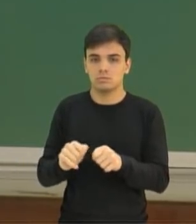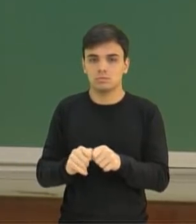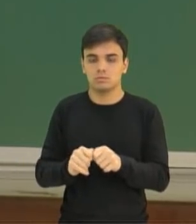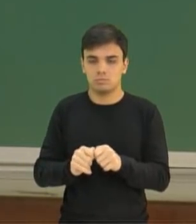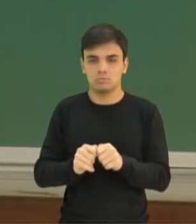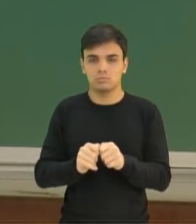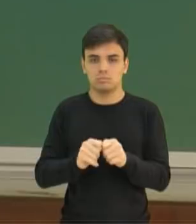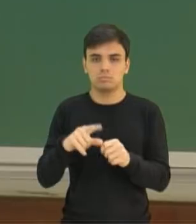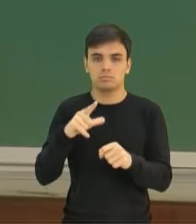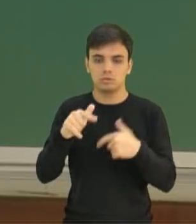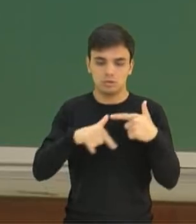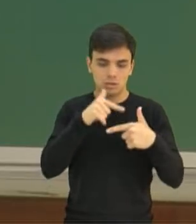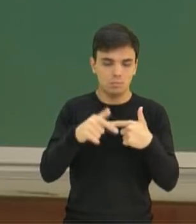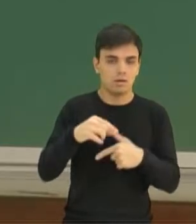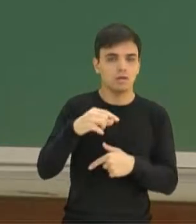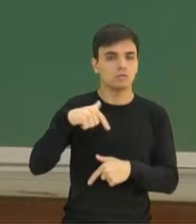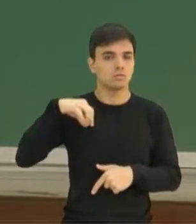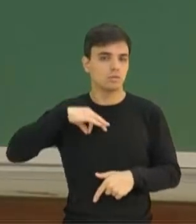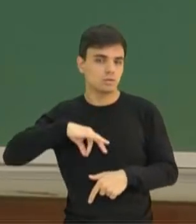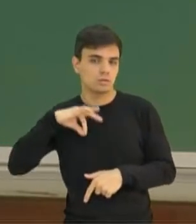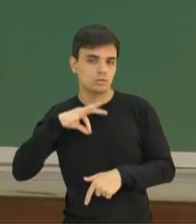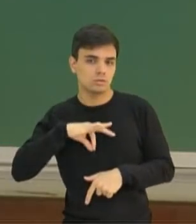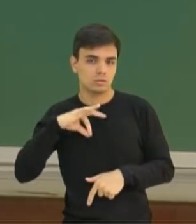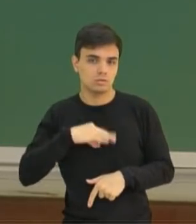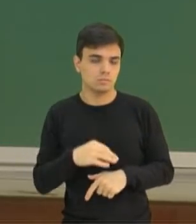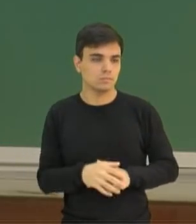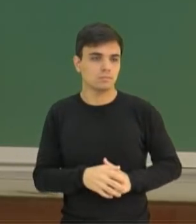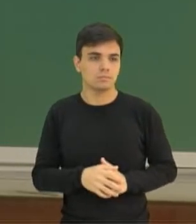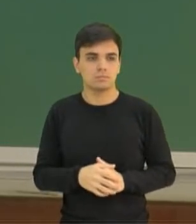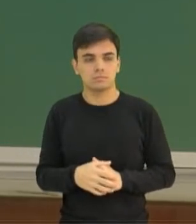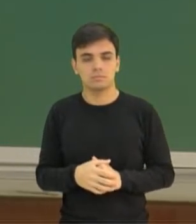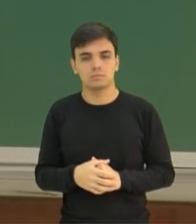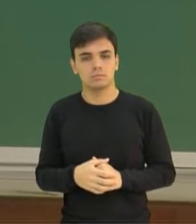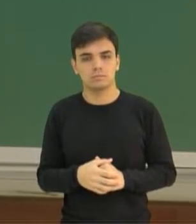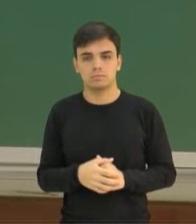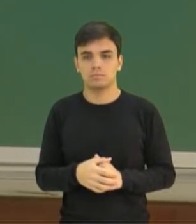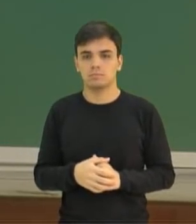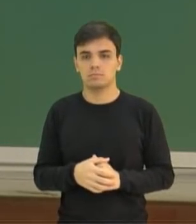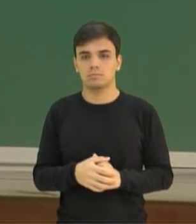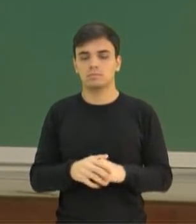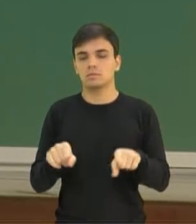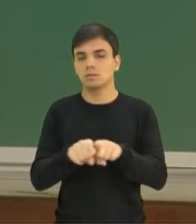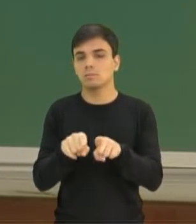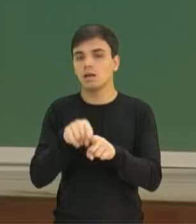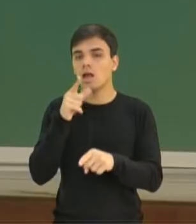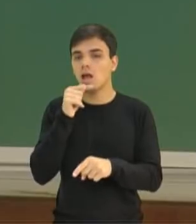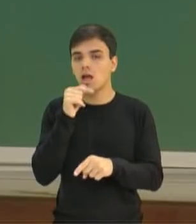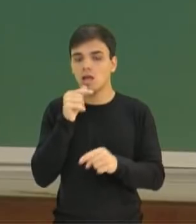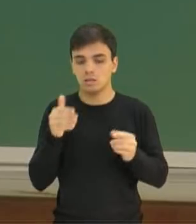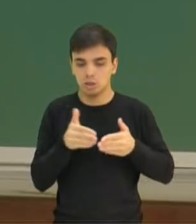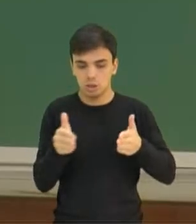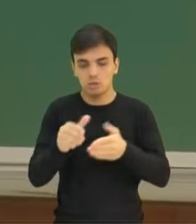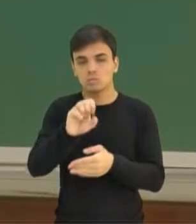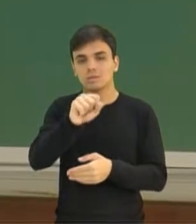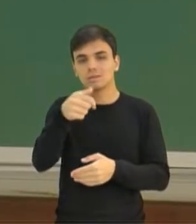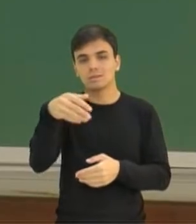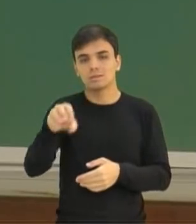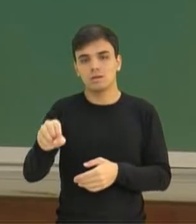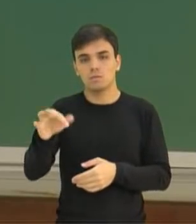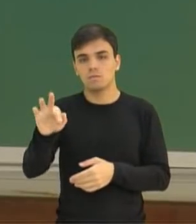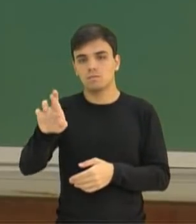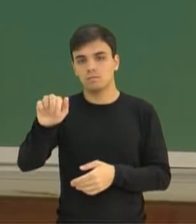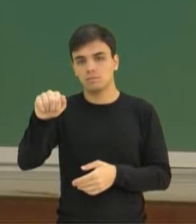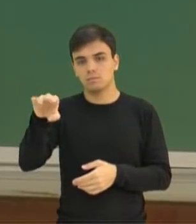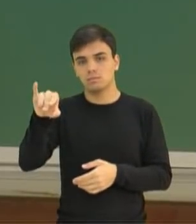de emprego e renda e as pessoas retornando para a região. A transposição do Rio São Francisco é outra questão importante, que